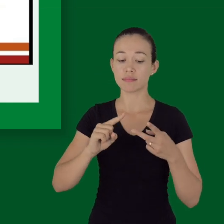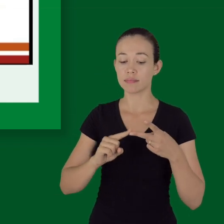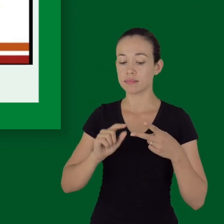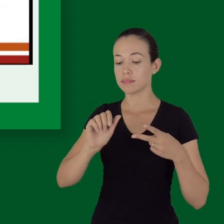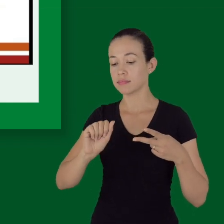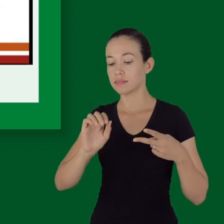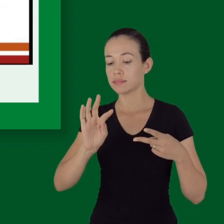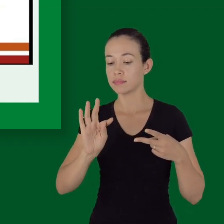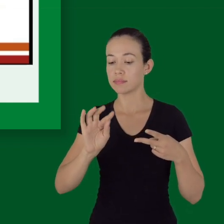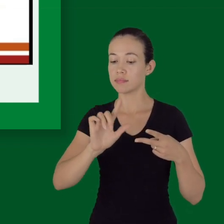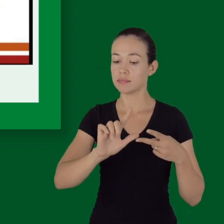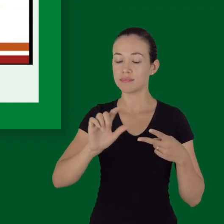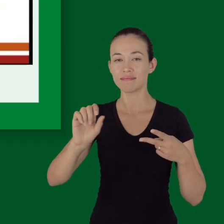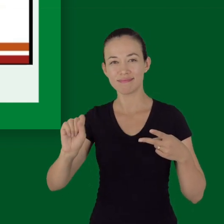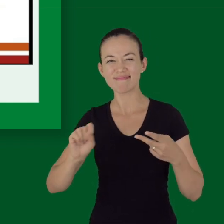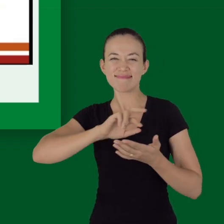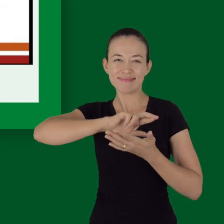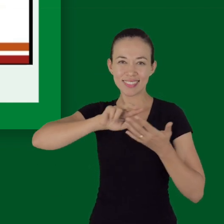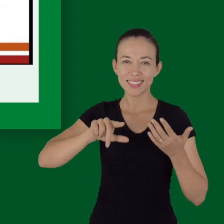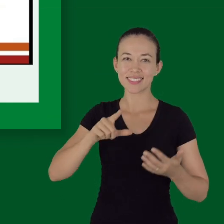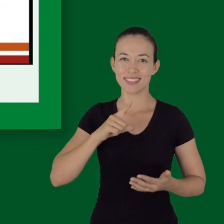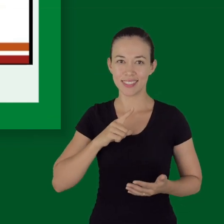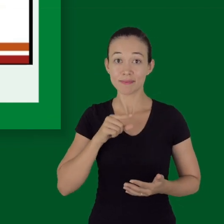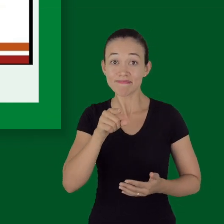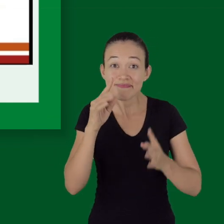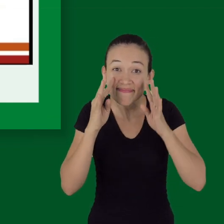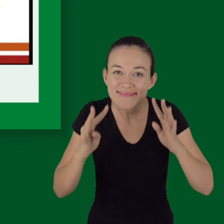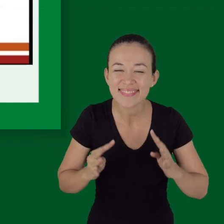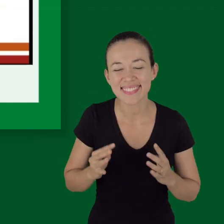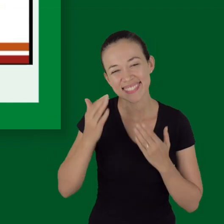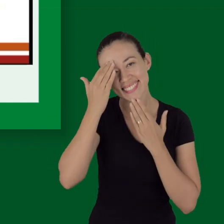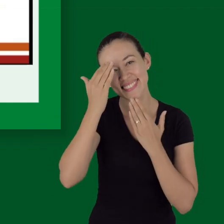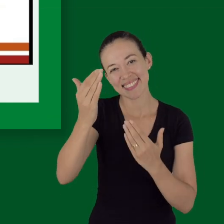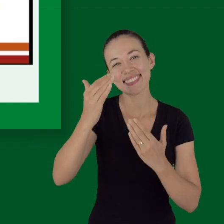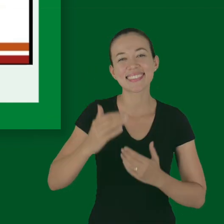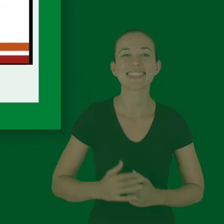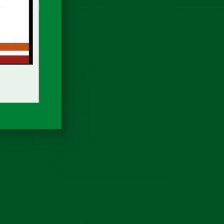aí, né, PHQLS, a TLS, né, e muito obrigada pela atenção.